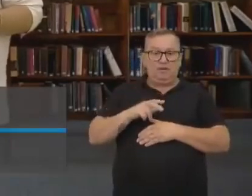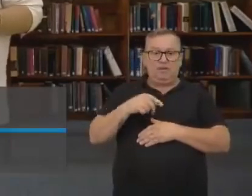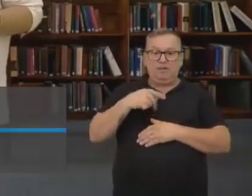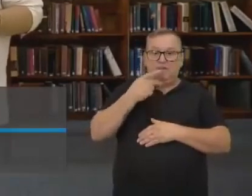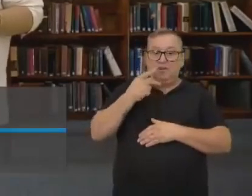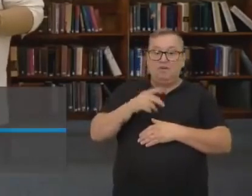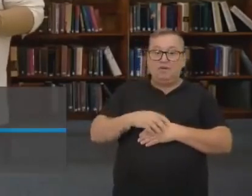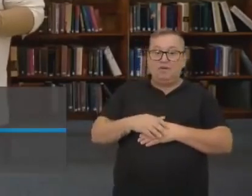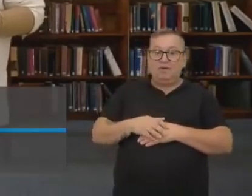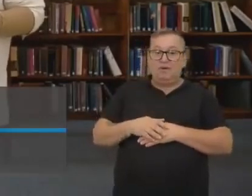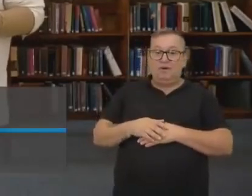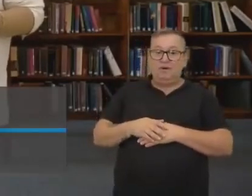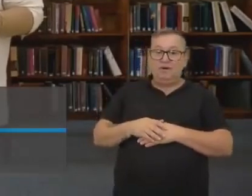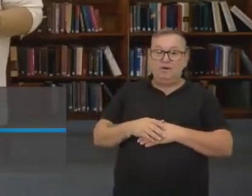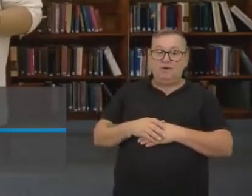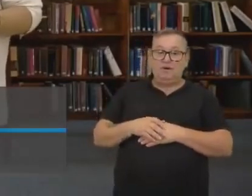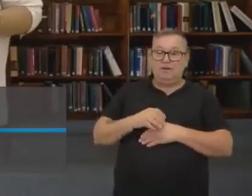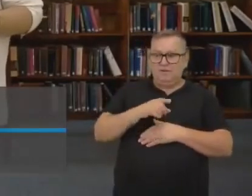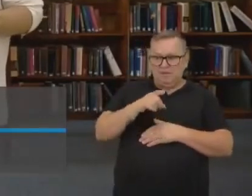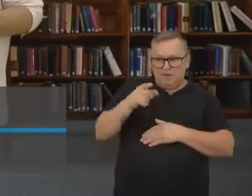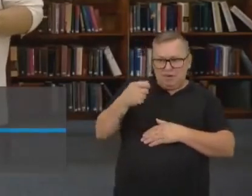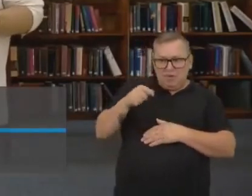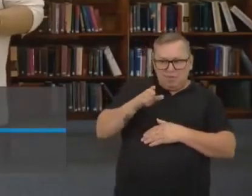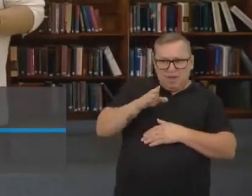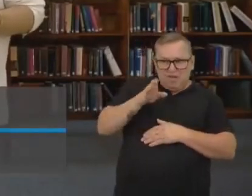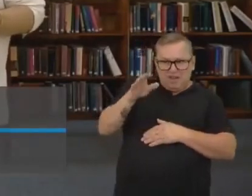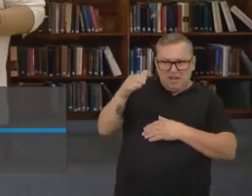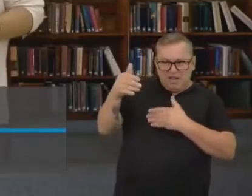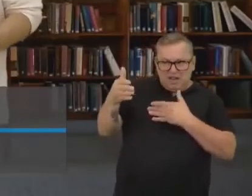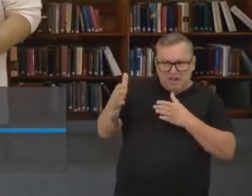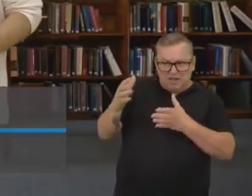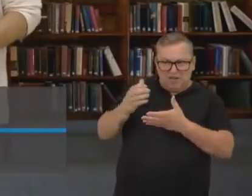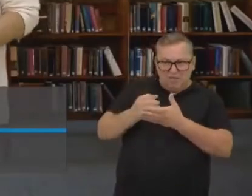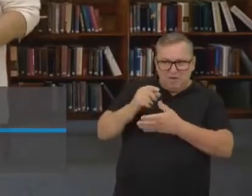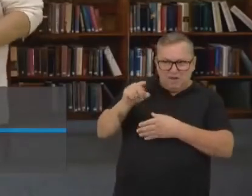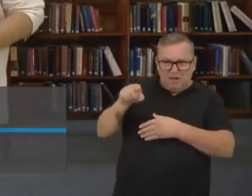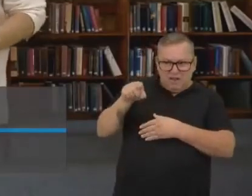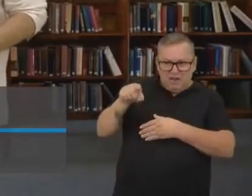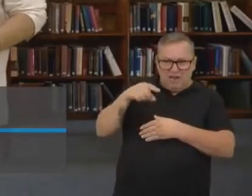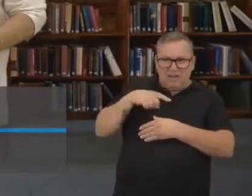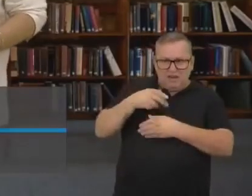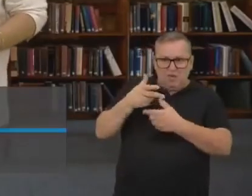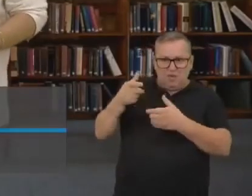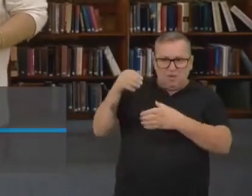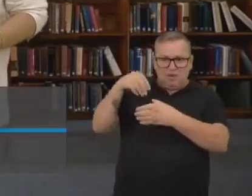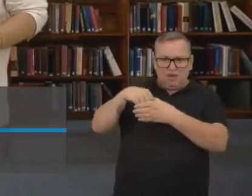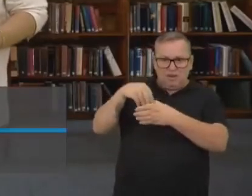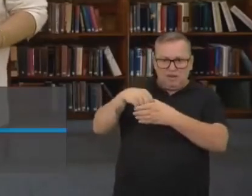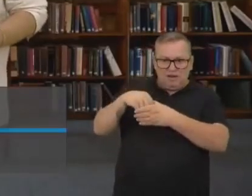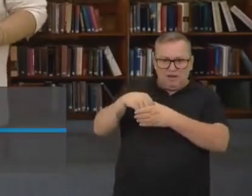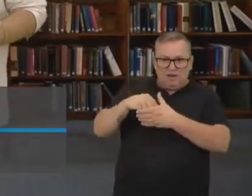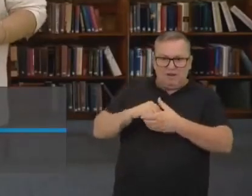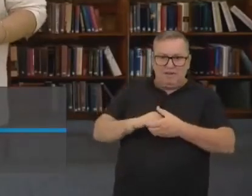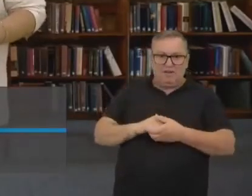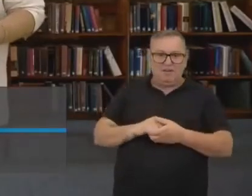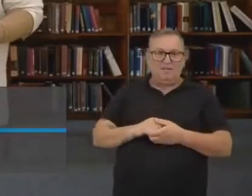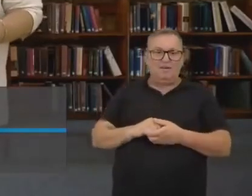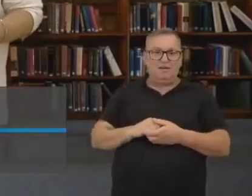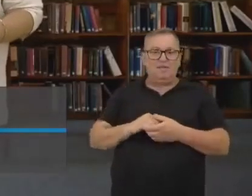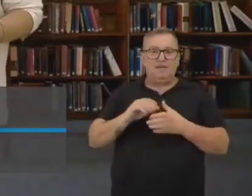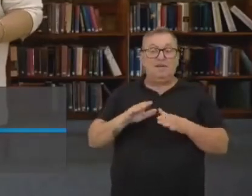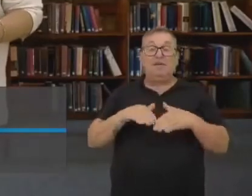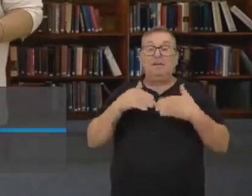você e falou assim, viu, vocês deram uma pesquisada aqui naquela caixa ali, aquela caixa que deve ter alguma coisa dentro daquela caixa. E